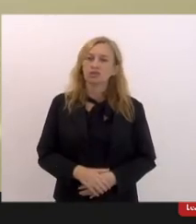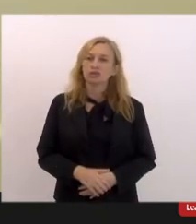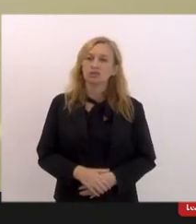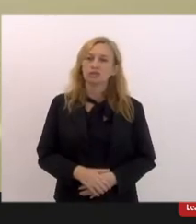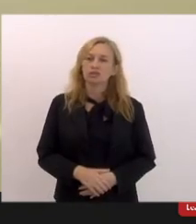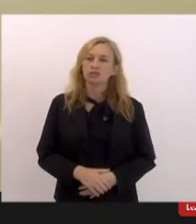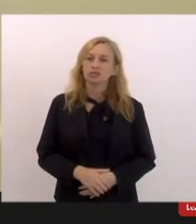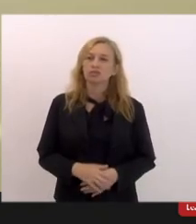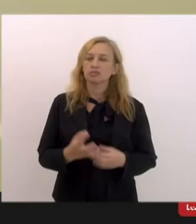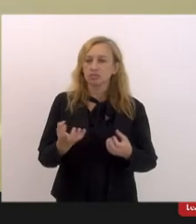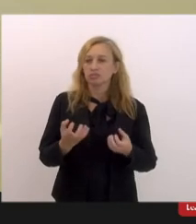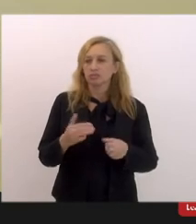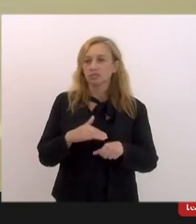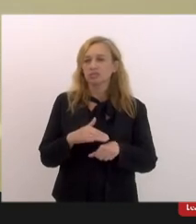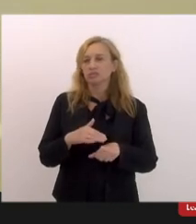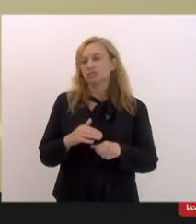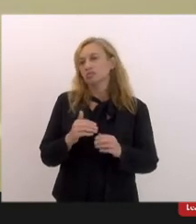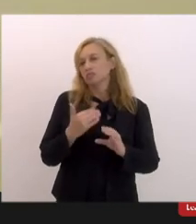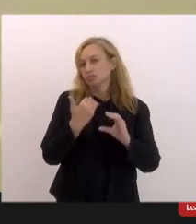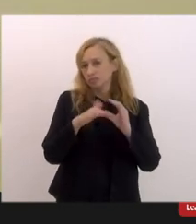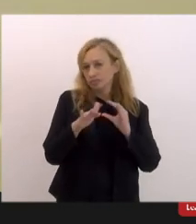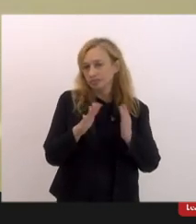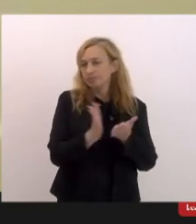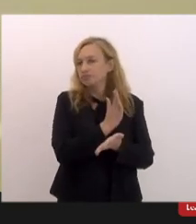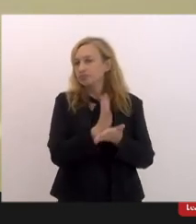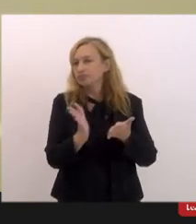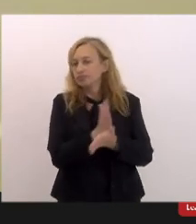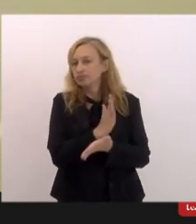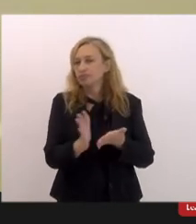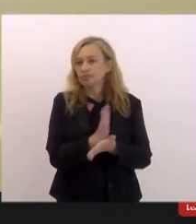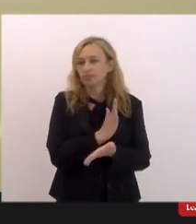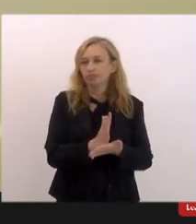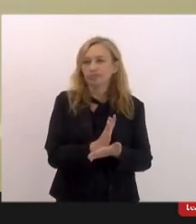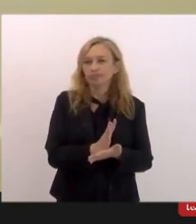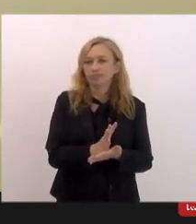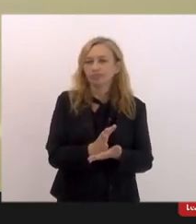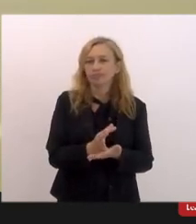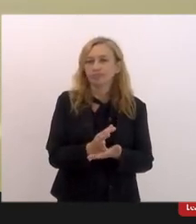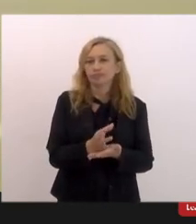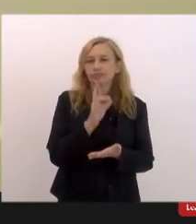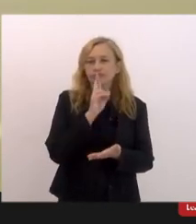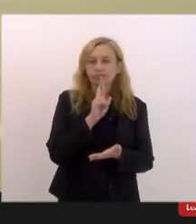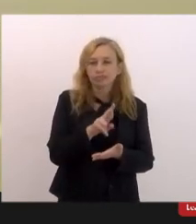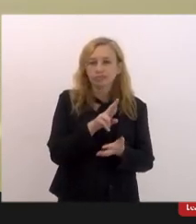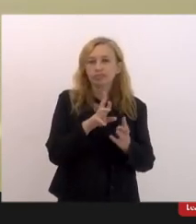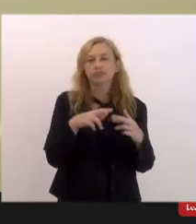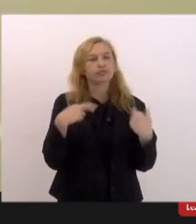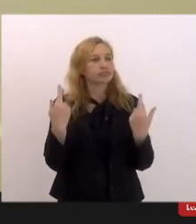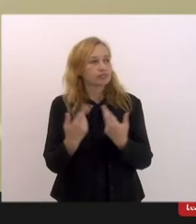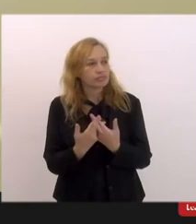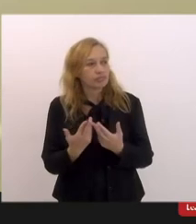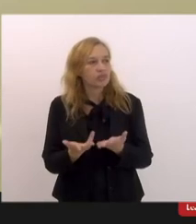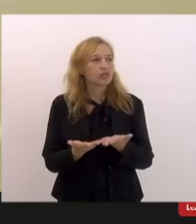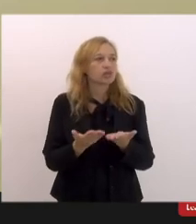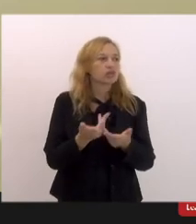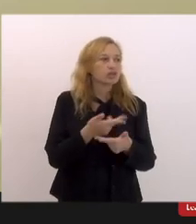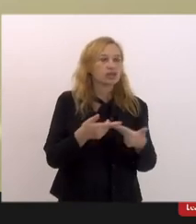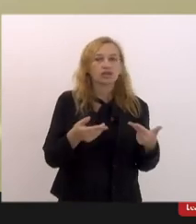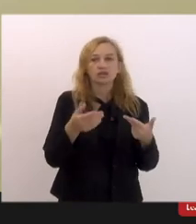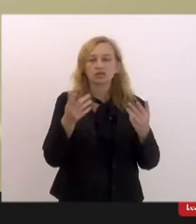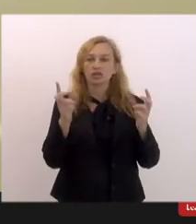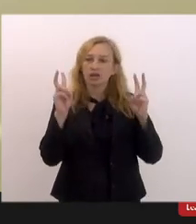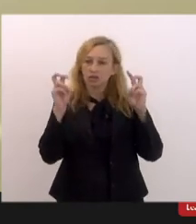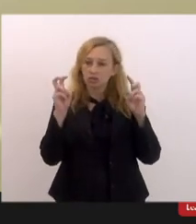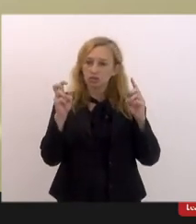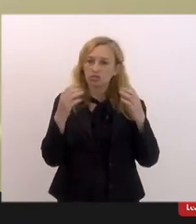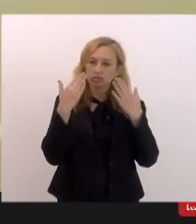se eu quiser encaminhar algum resultado da reunião, algumas sugestões que foram apresentadas, né?